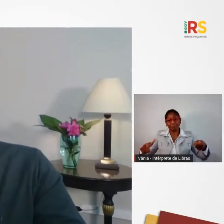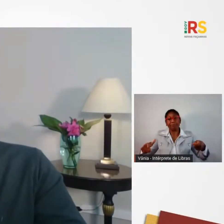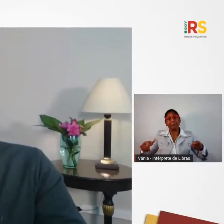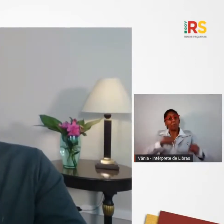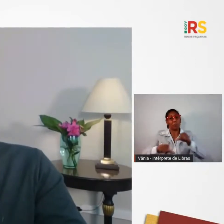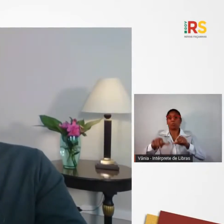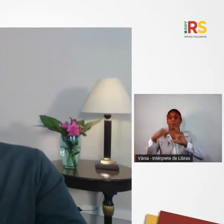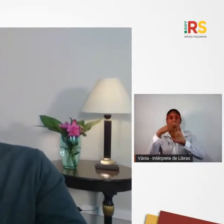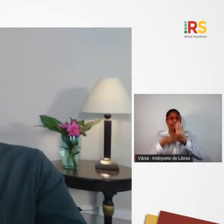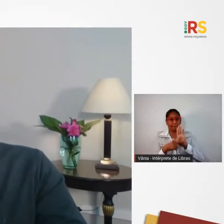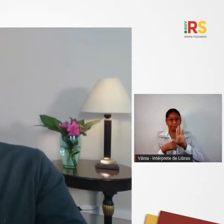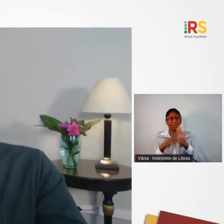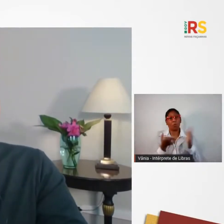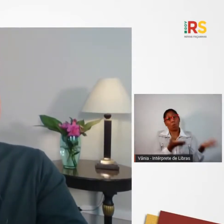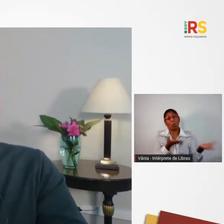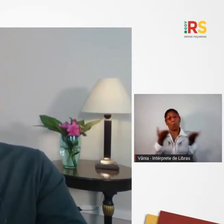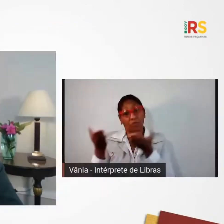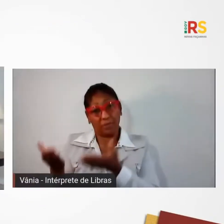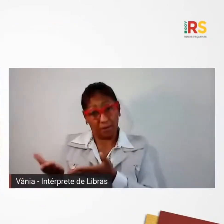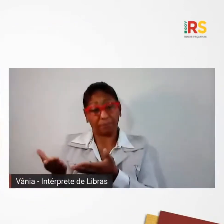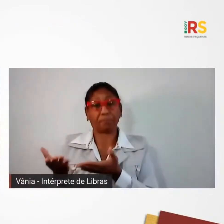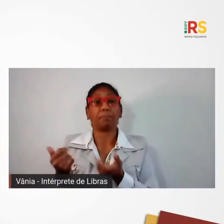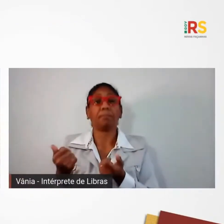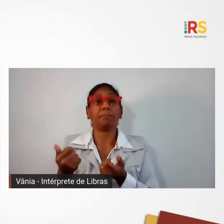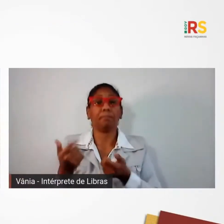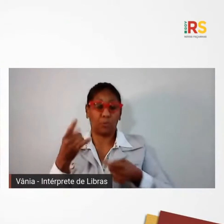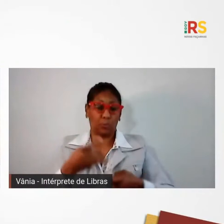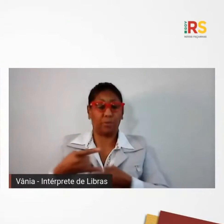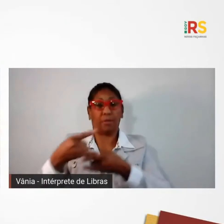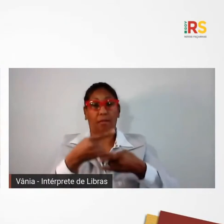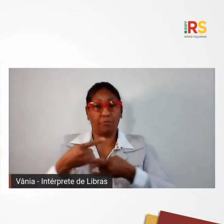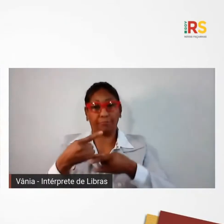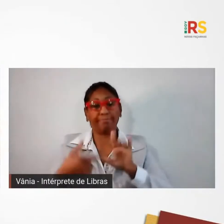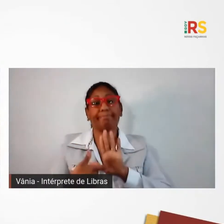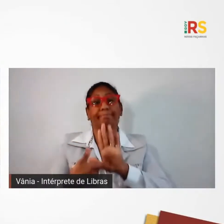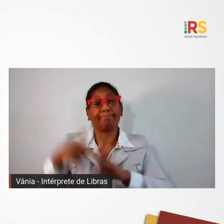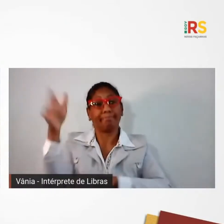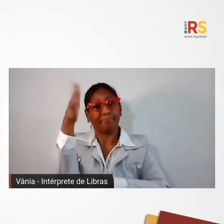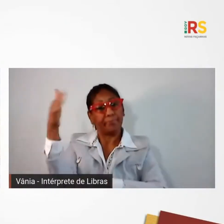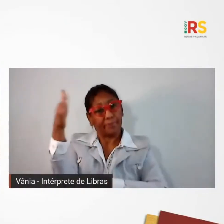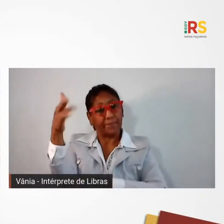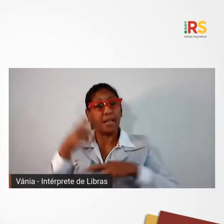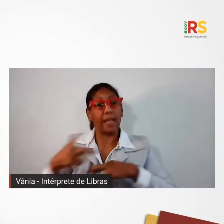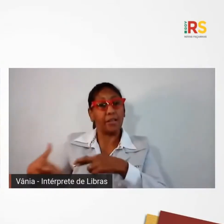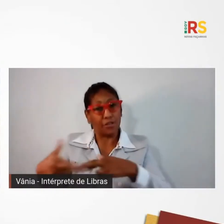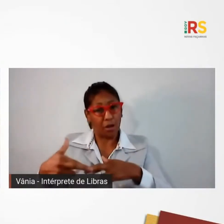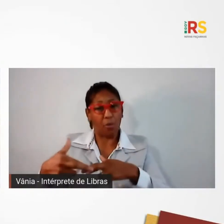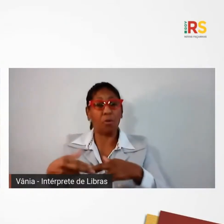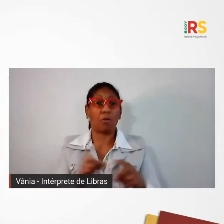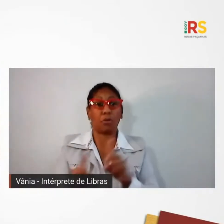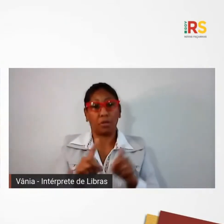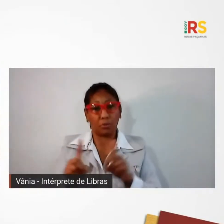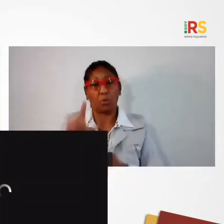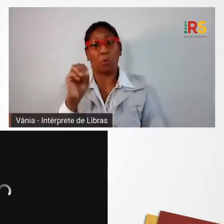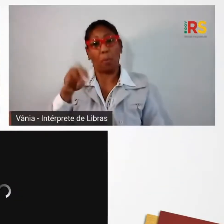estado. Eu vou convidar para estar aqui comigo na apresentação das bandeiras das regiões, a nossa coordenadora do Comitê